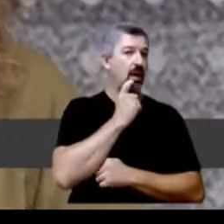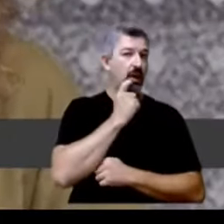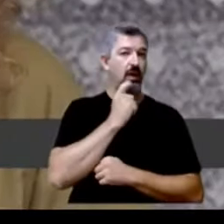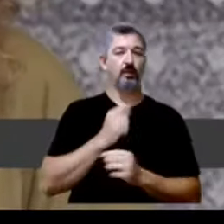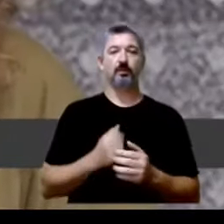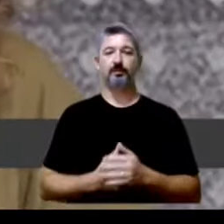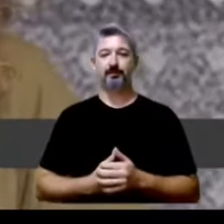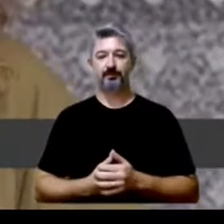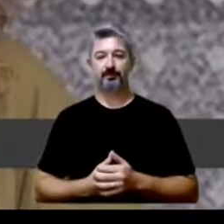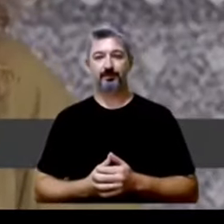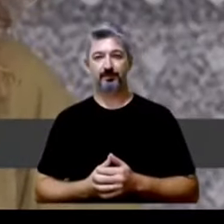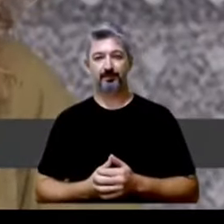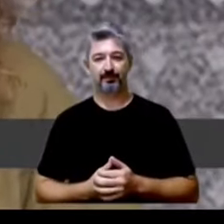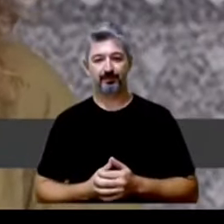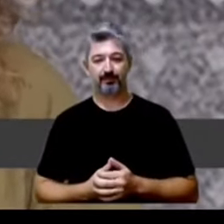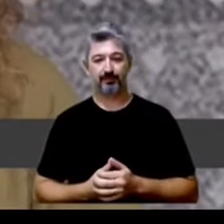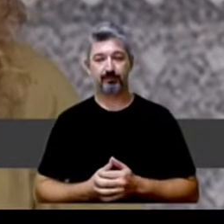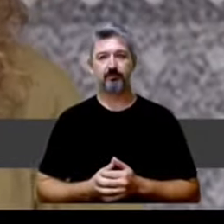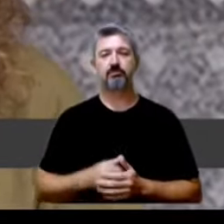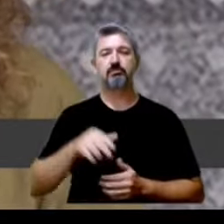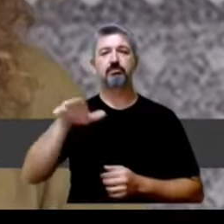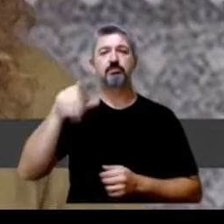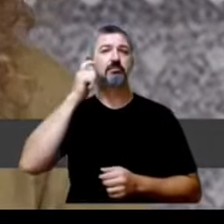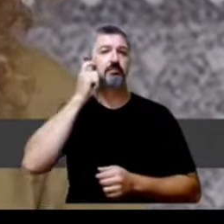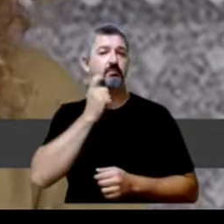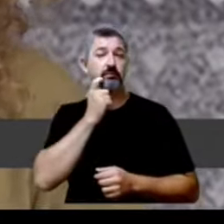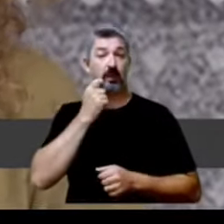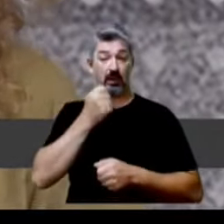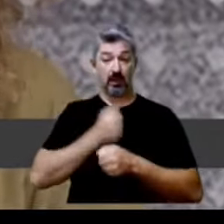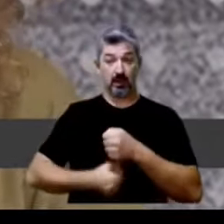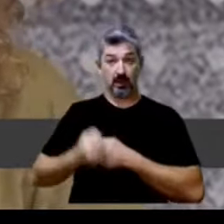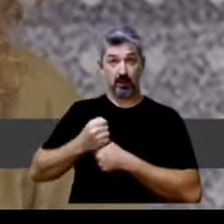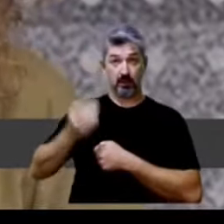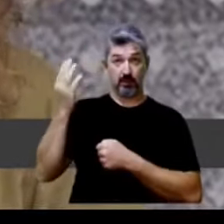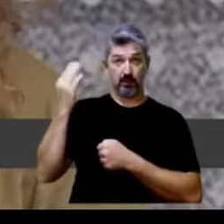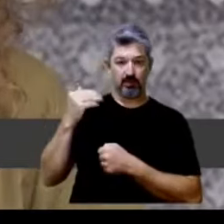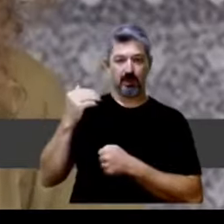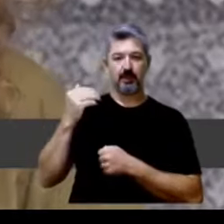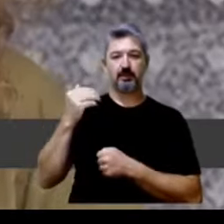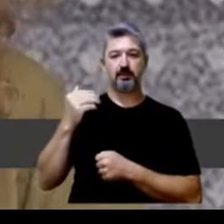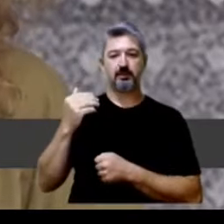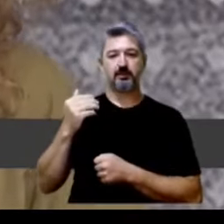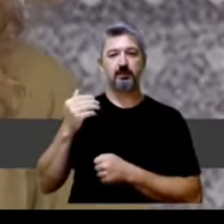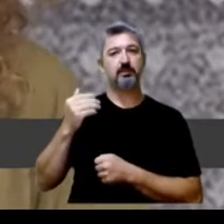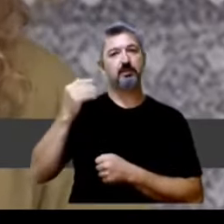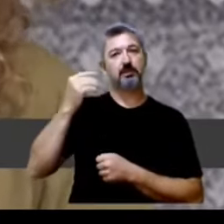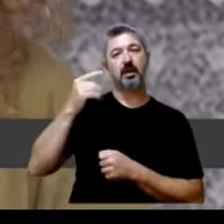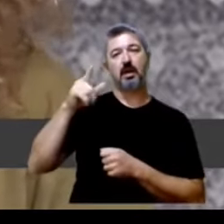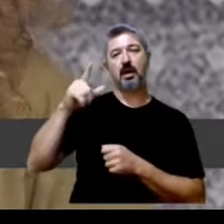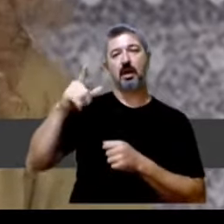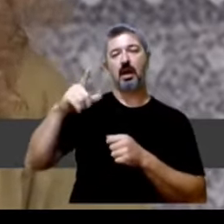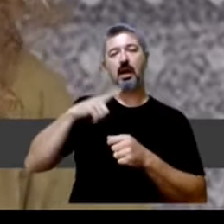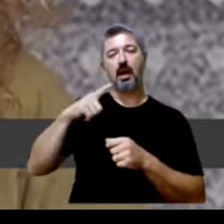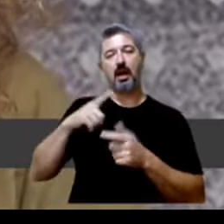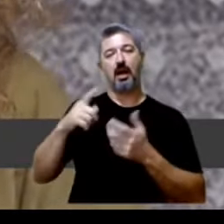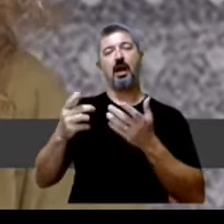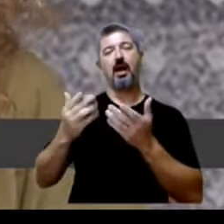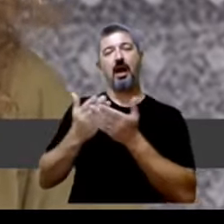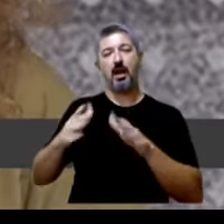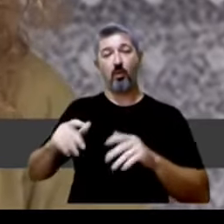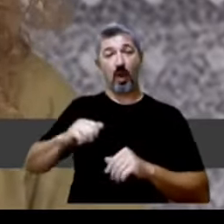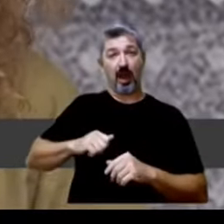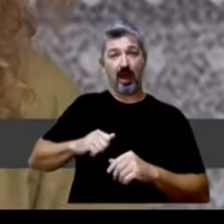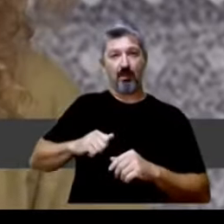Ana. Candidato, no fim do ano passado, a sua gestão interrompeu o serviço de aborto legal no único hospital da